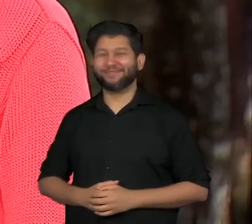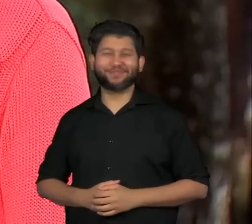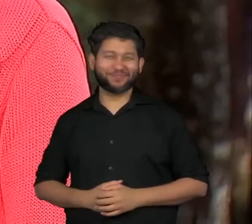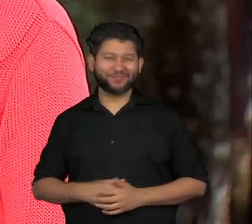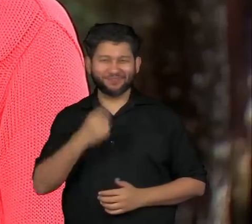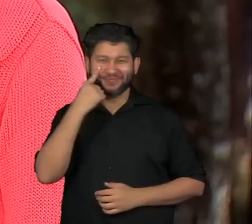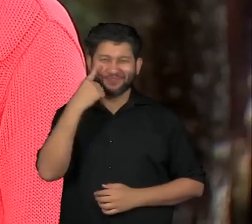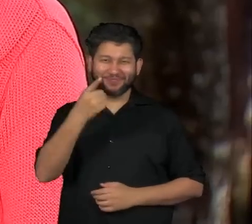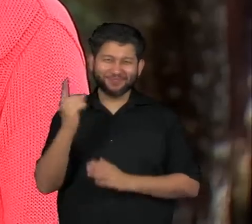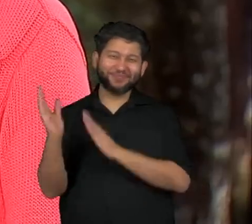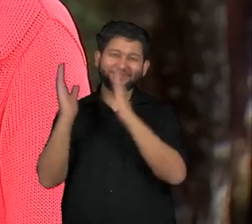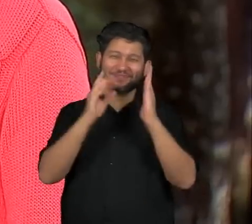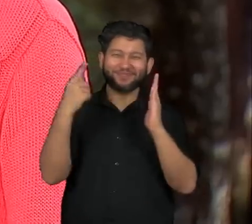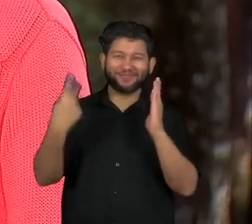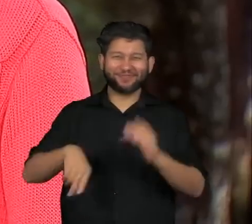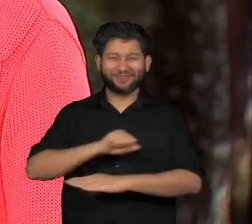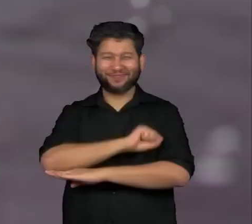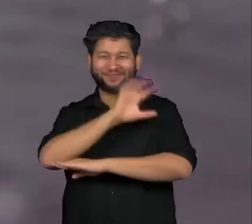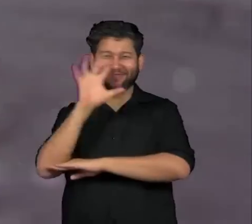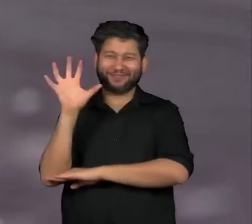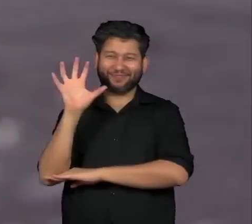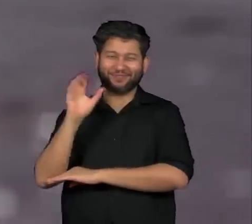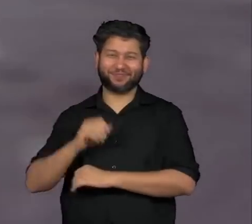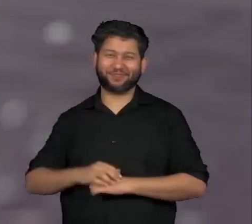Veja a seguir aqui no Repórter Eco.